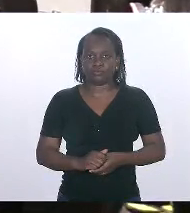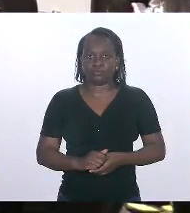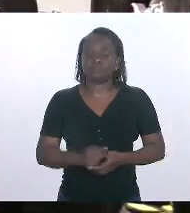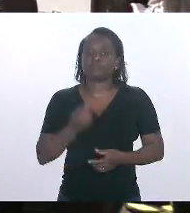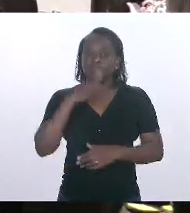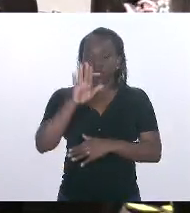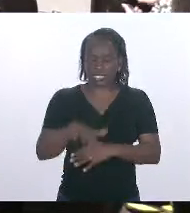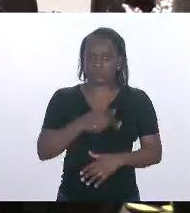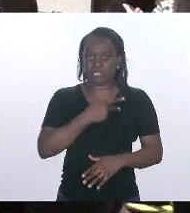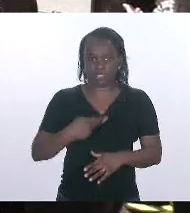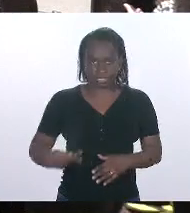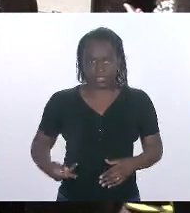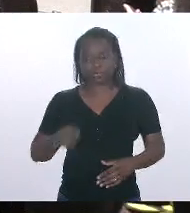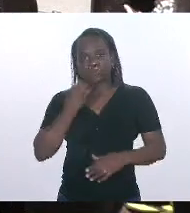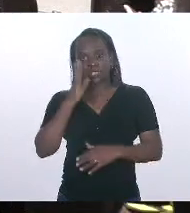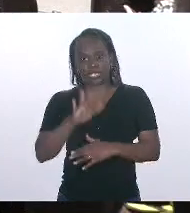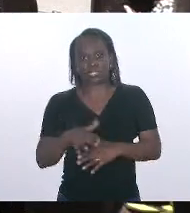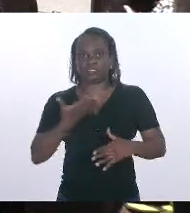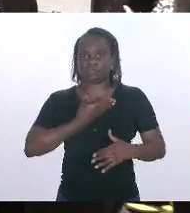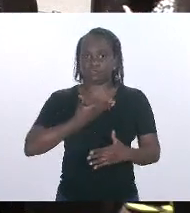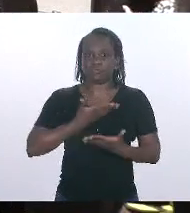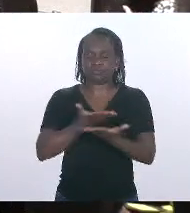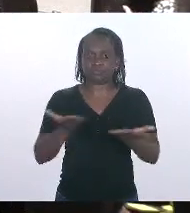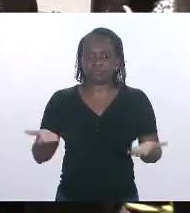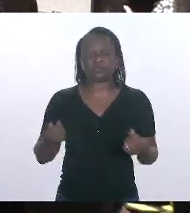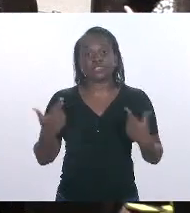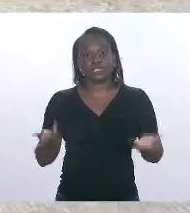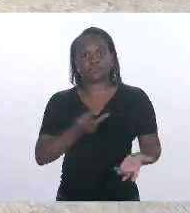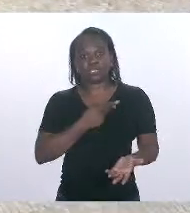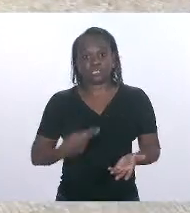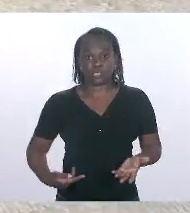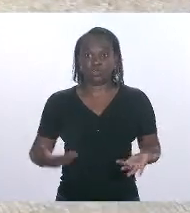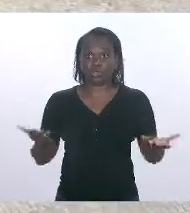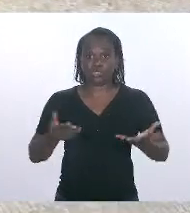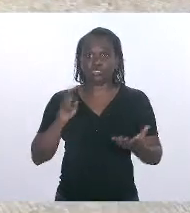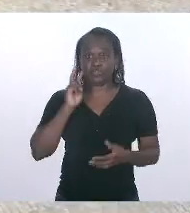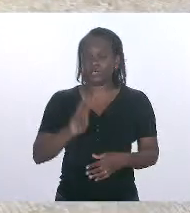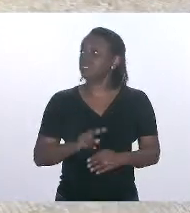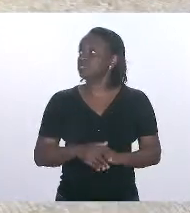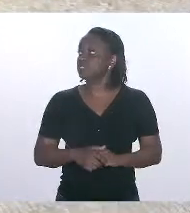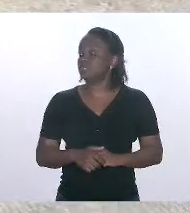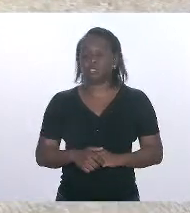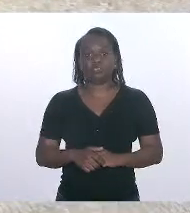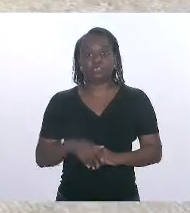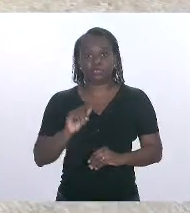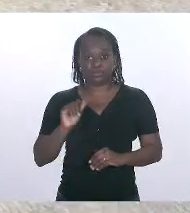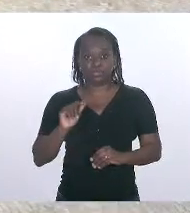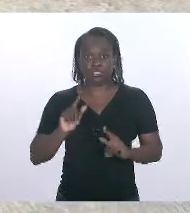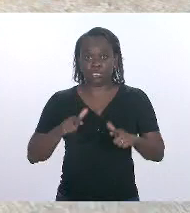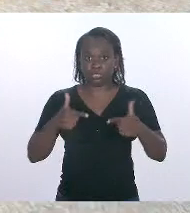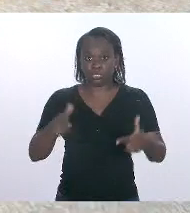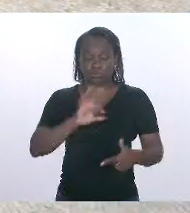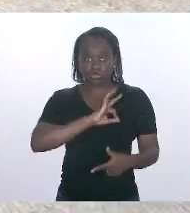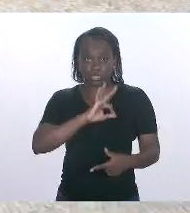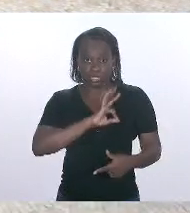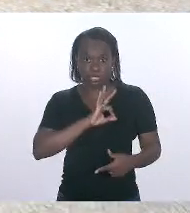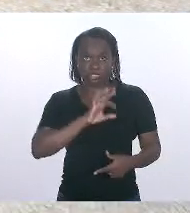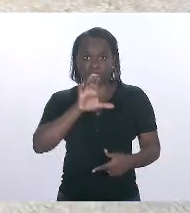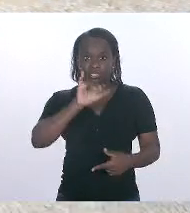Boa tarde, presidente. Boa tarde, colegas. Manda para mim isso. Presidente, hoje eu vi uma atuação da Polícia Civil